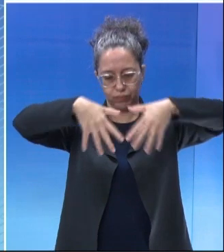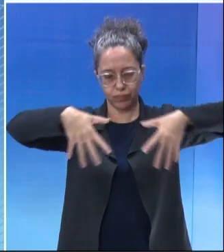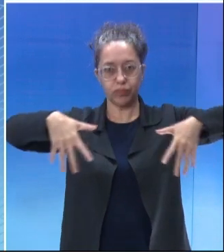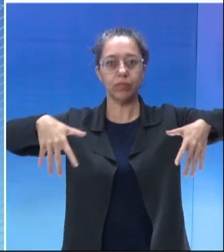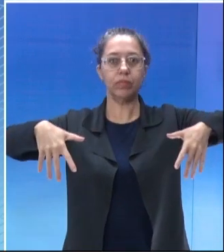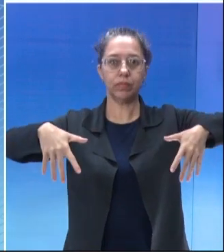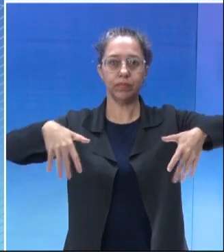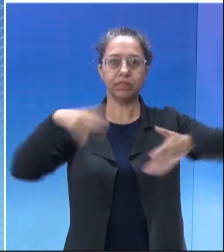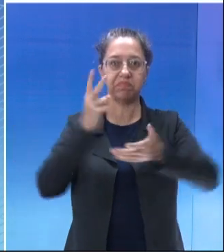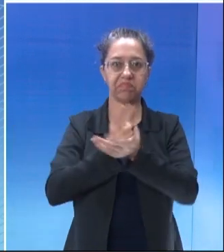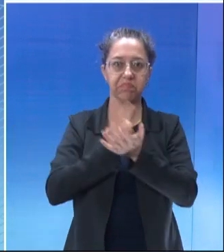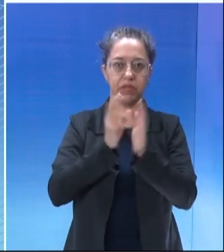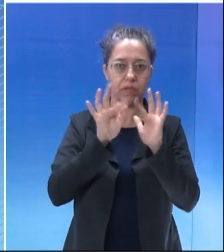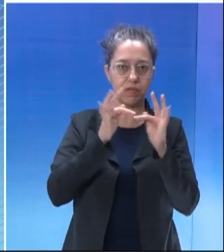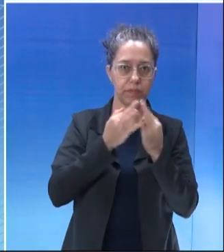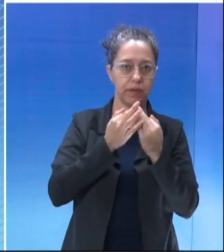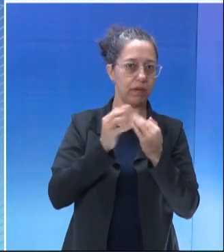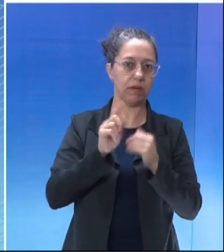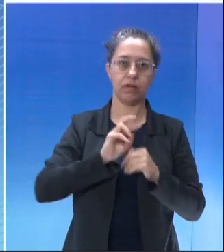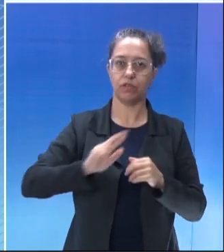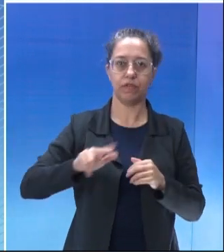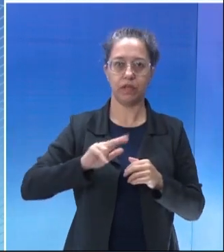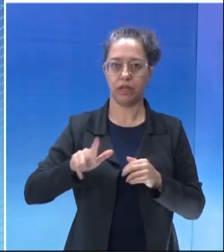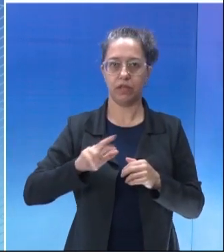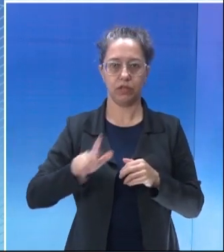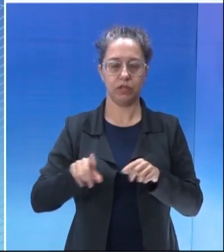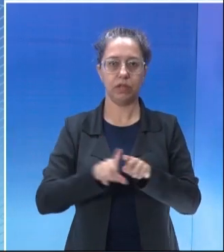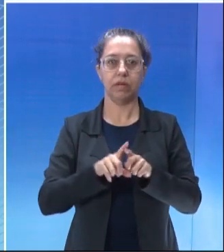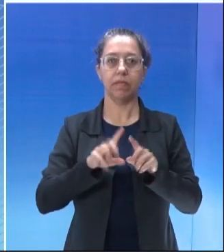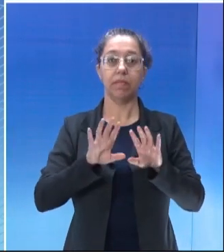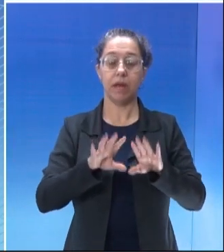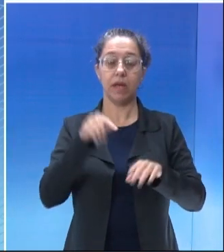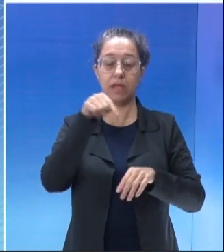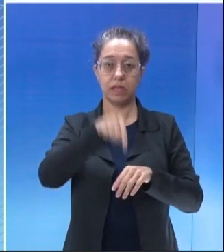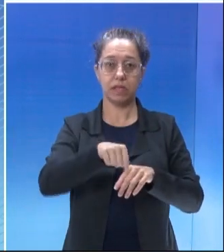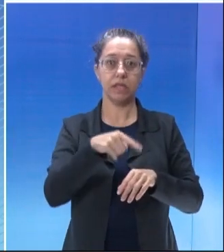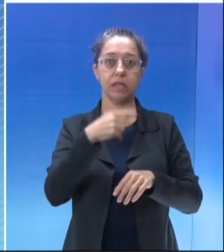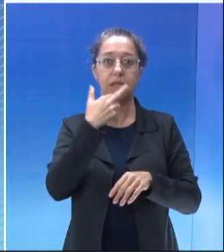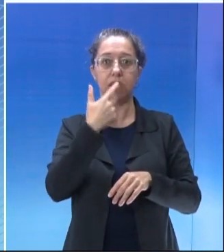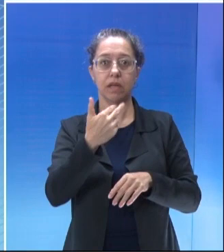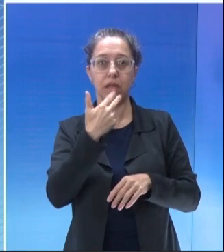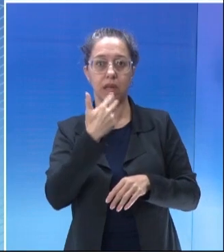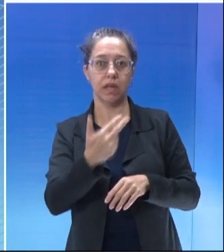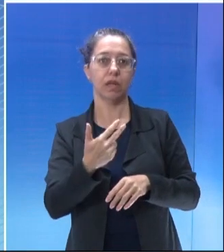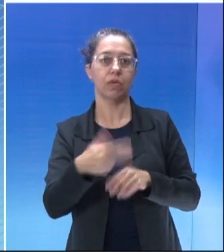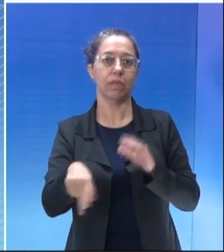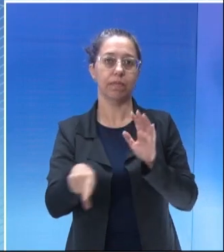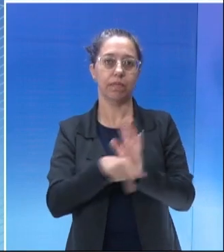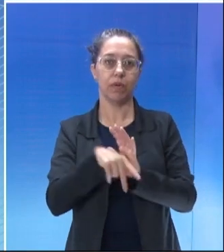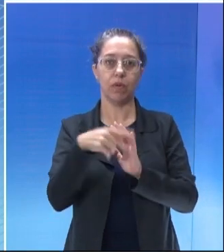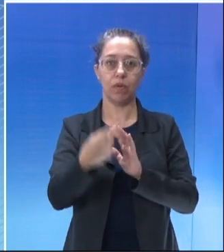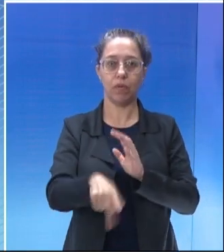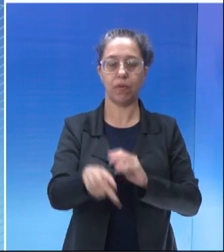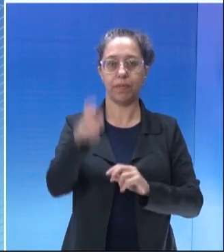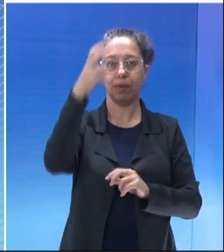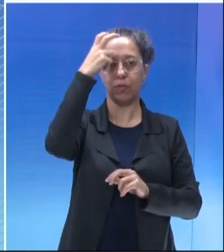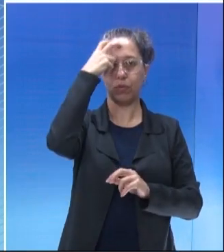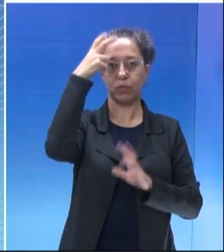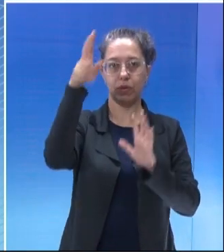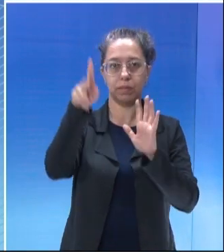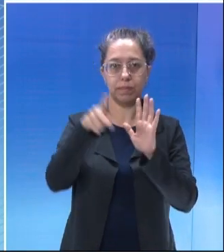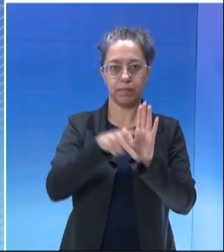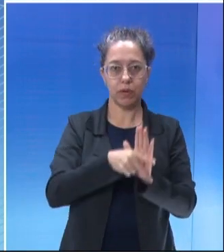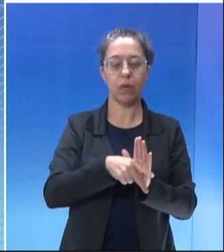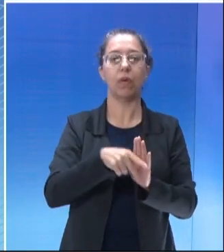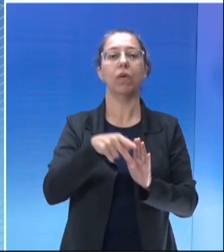mesma família, mas eles têm língua própria, cultura própria, religiosidade